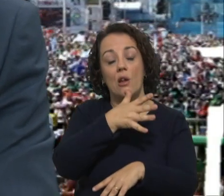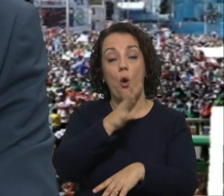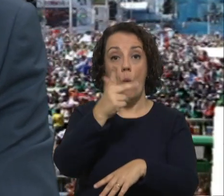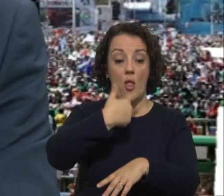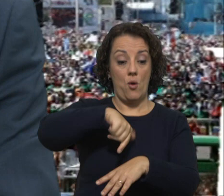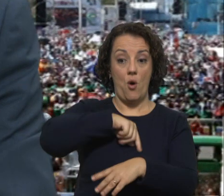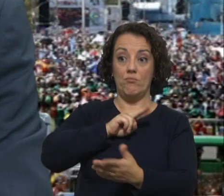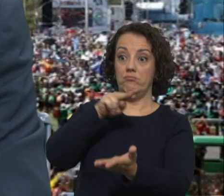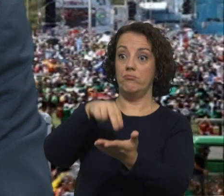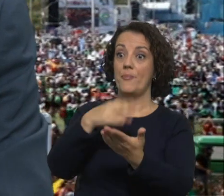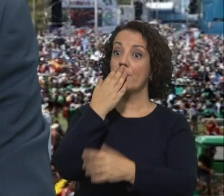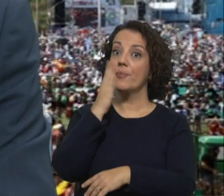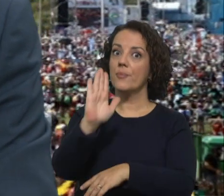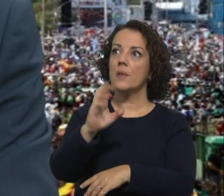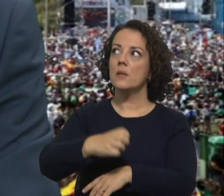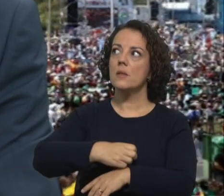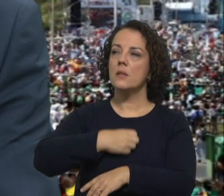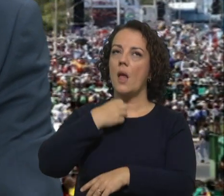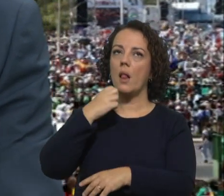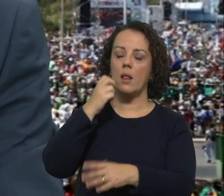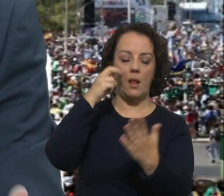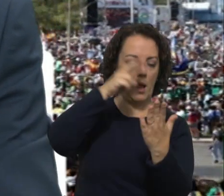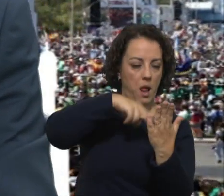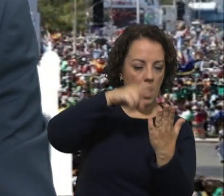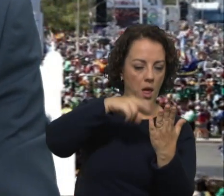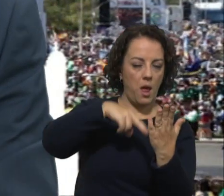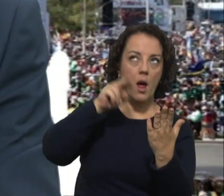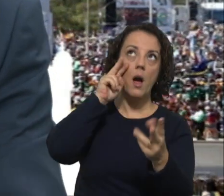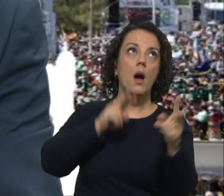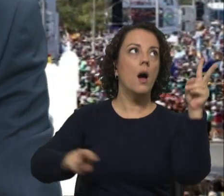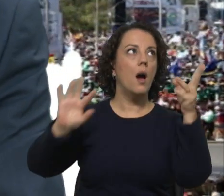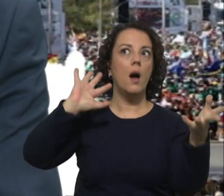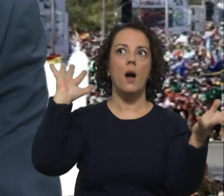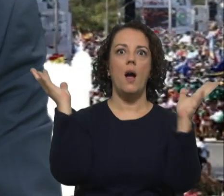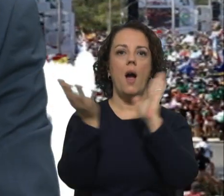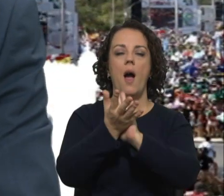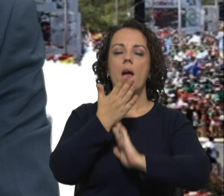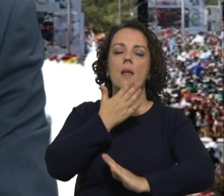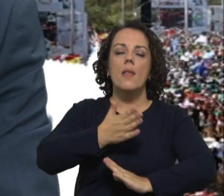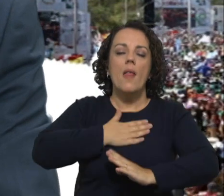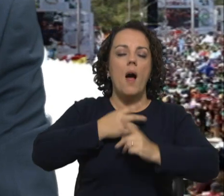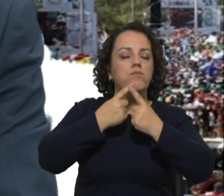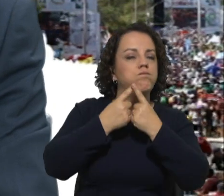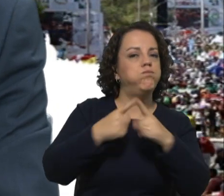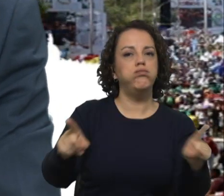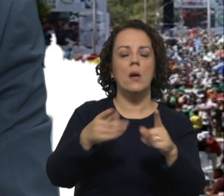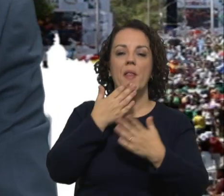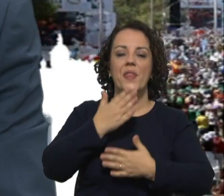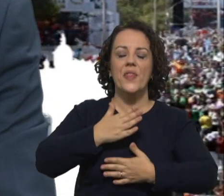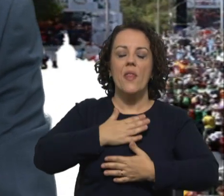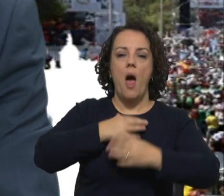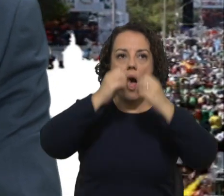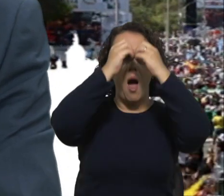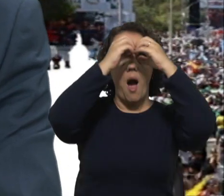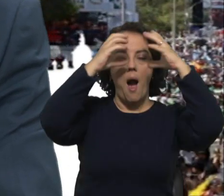Terra Santa, lê os textos e vê os sítios, muda tudo. A experiência é outra, a leitura ganha uma densidade